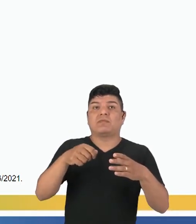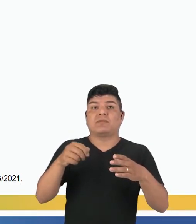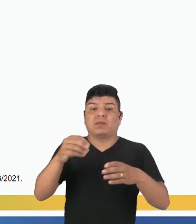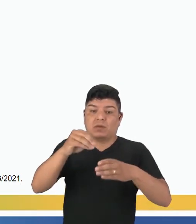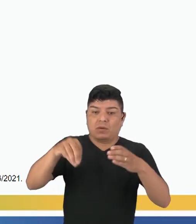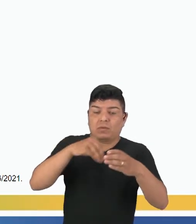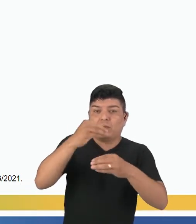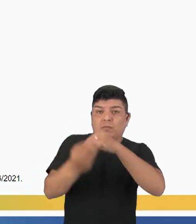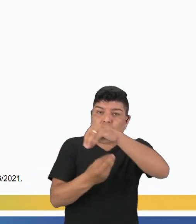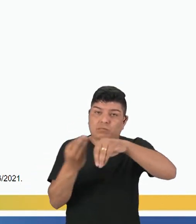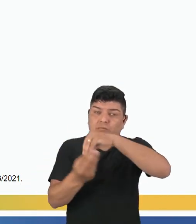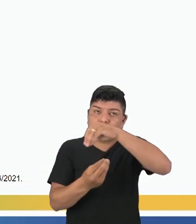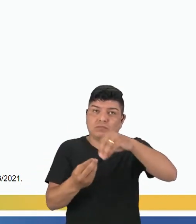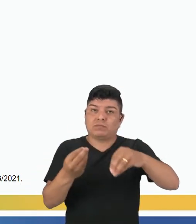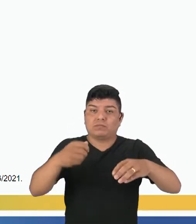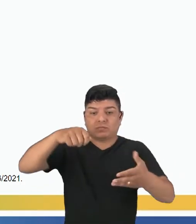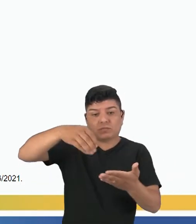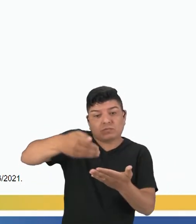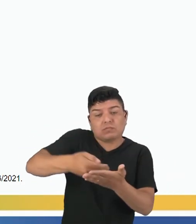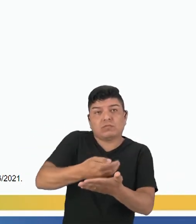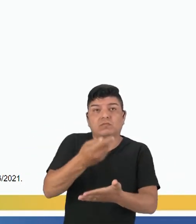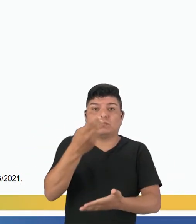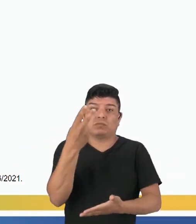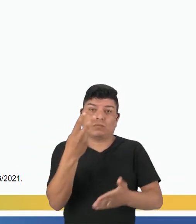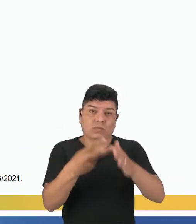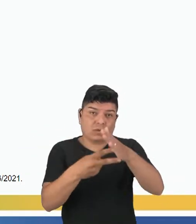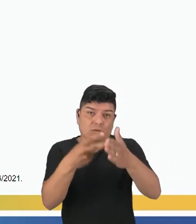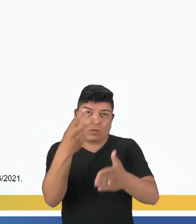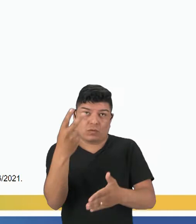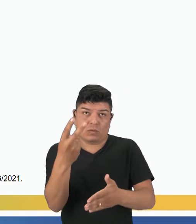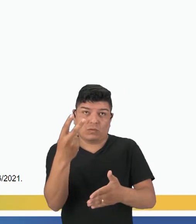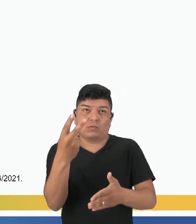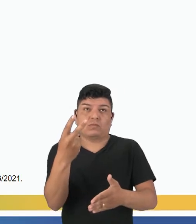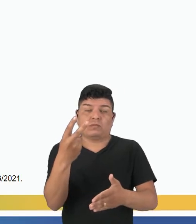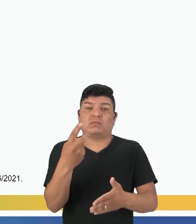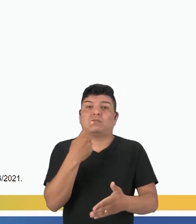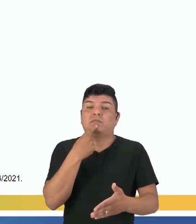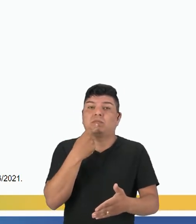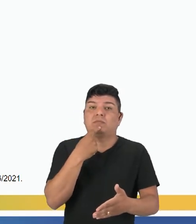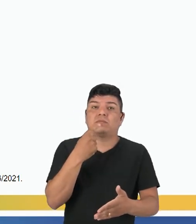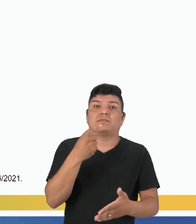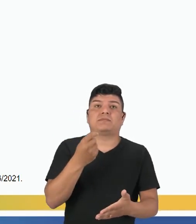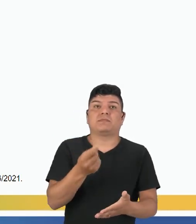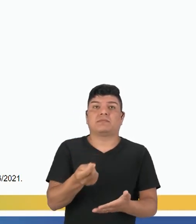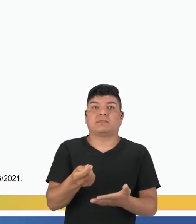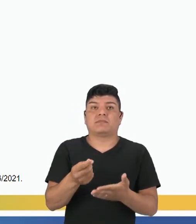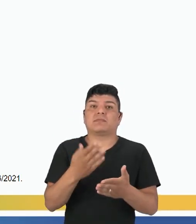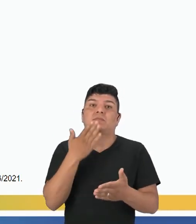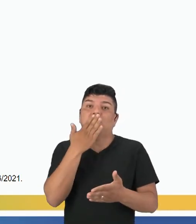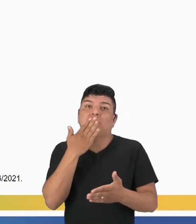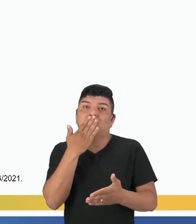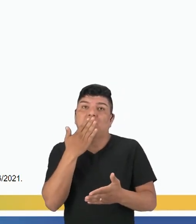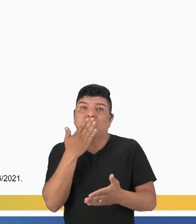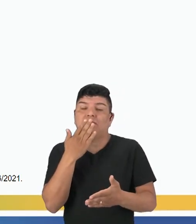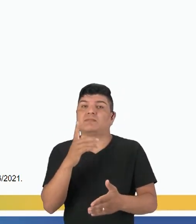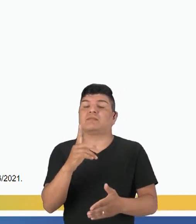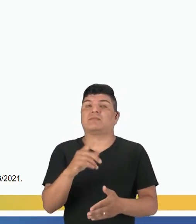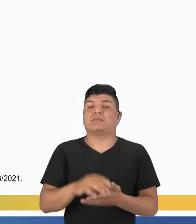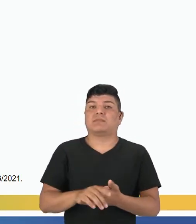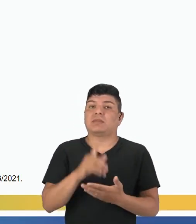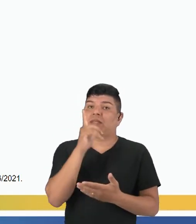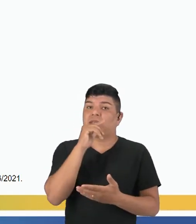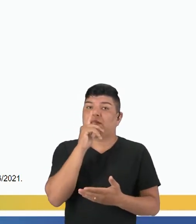colheres daquelas de café com sal, 2 colheres de sopa de açúcar e 1 litro de água fervida, temos